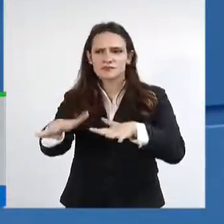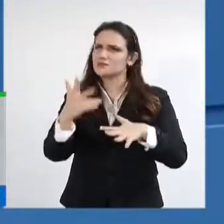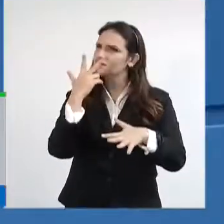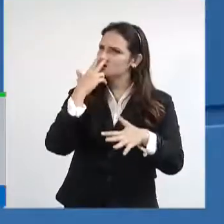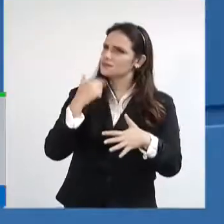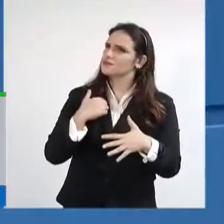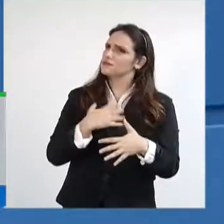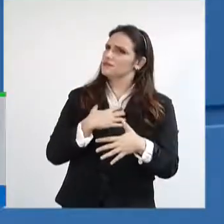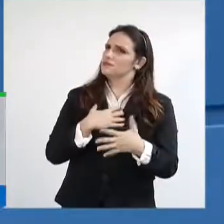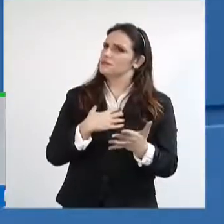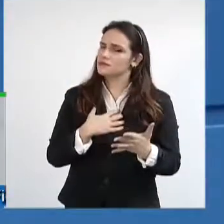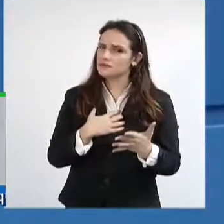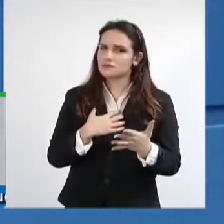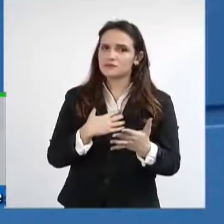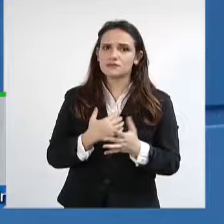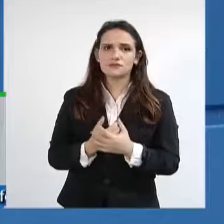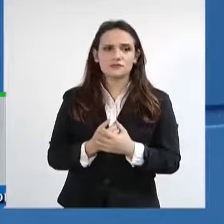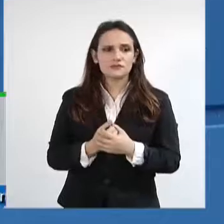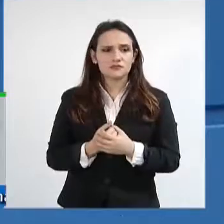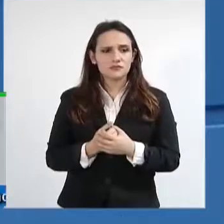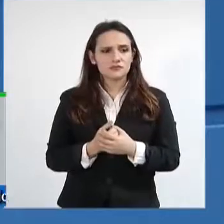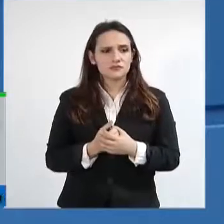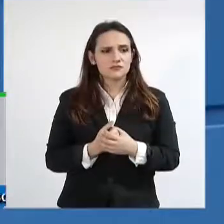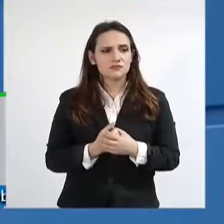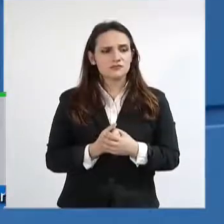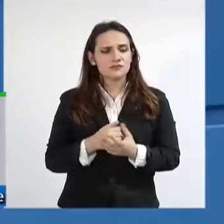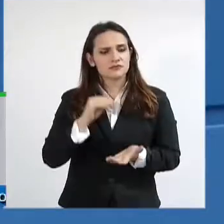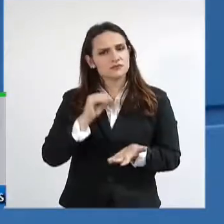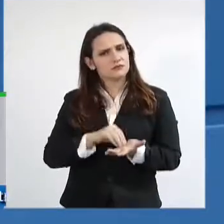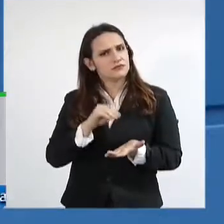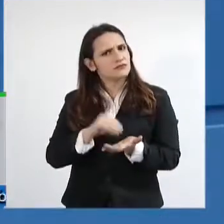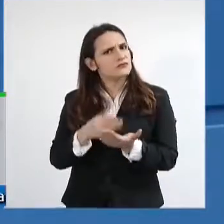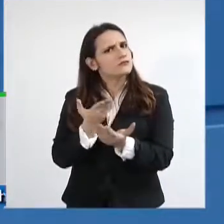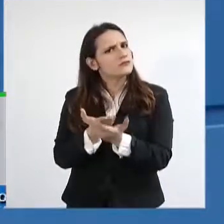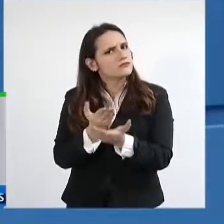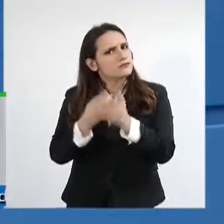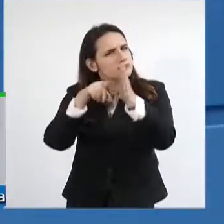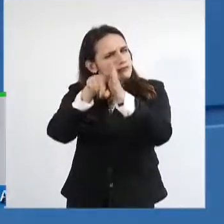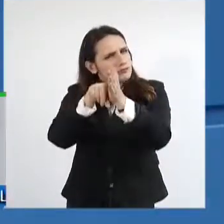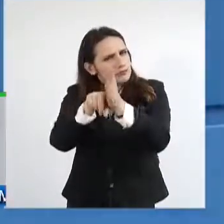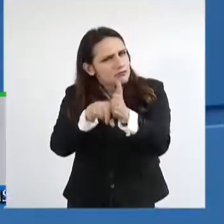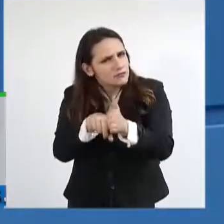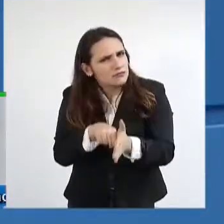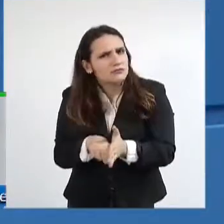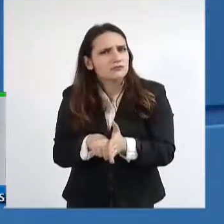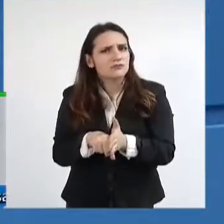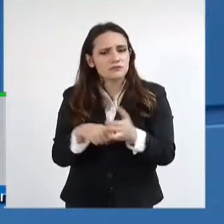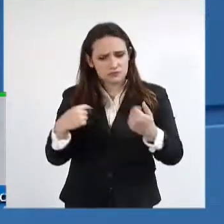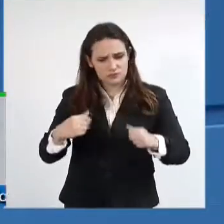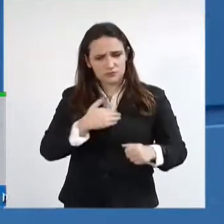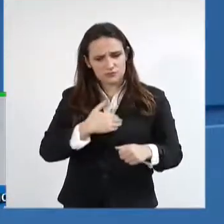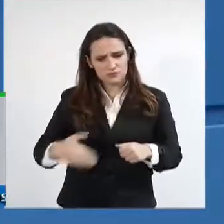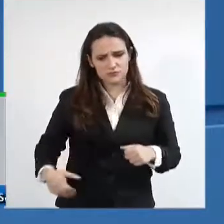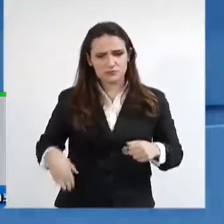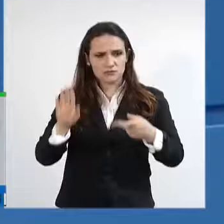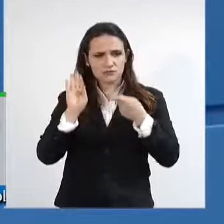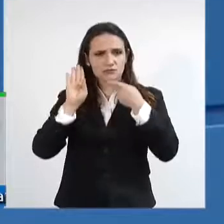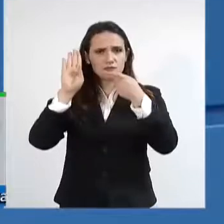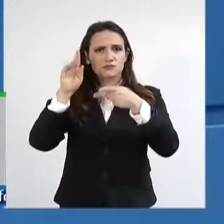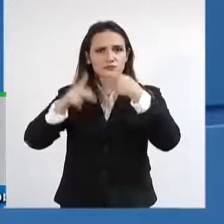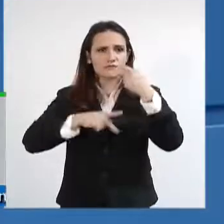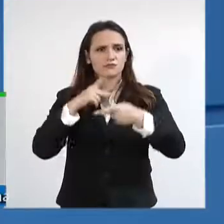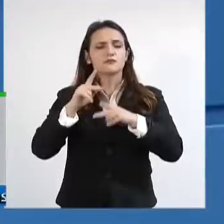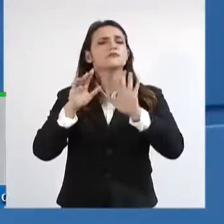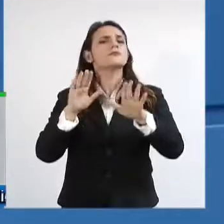me apavora a falta de um estudo, de uma manifestação oficial do governo sobre o que